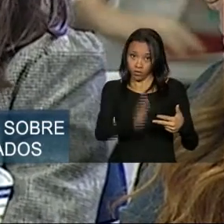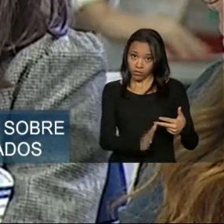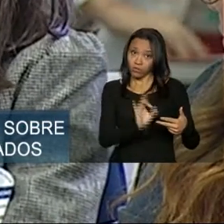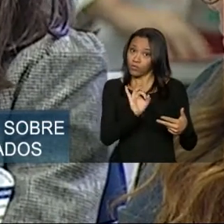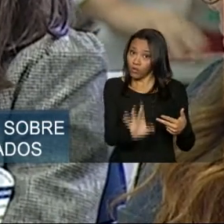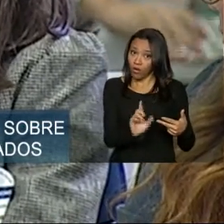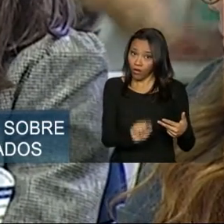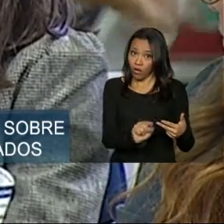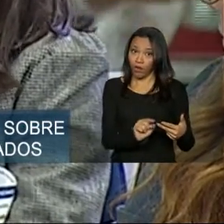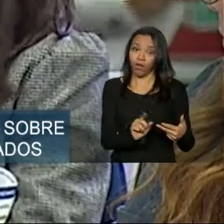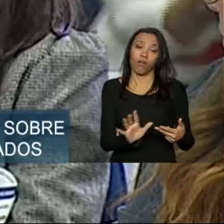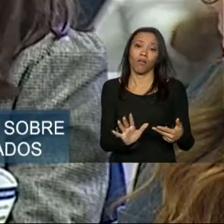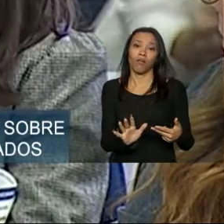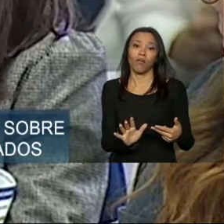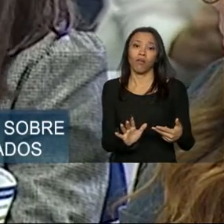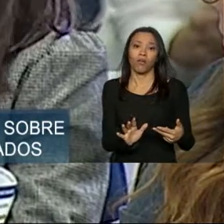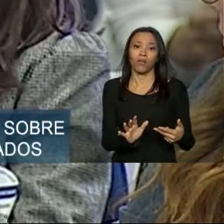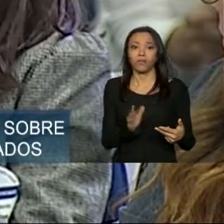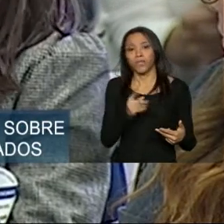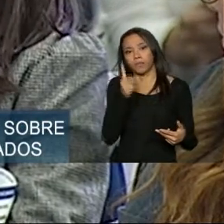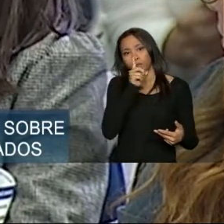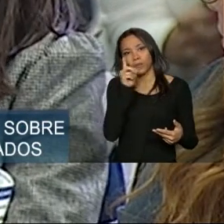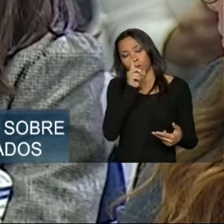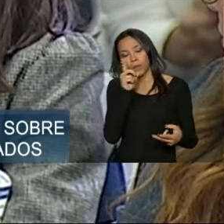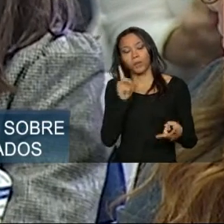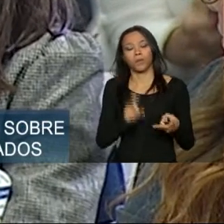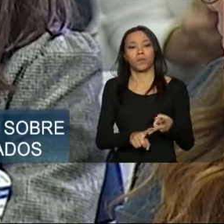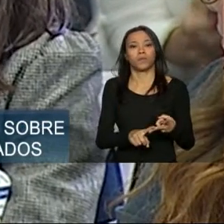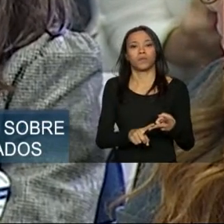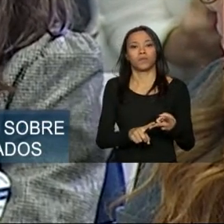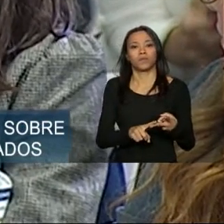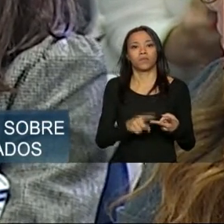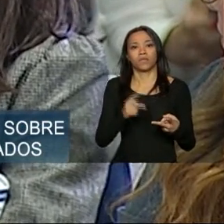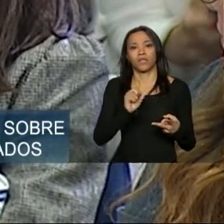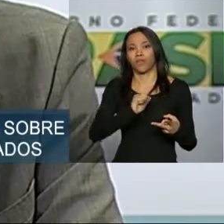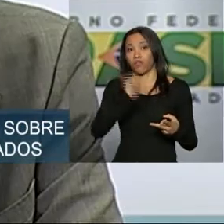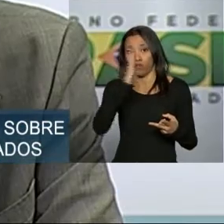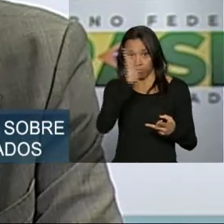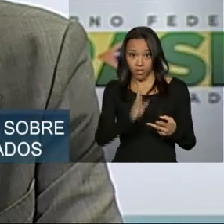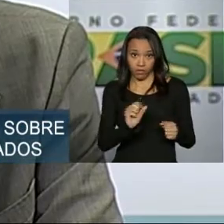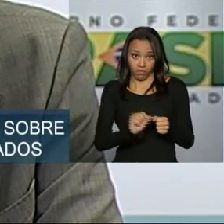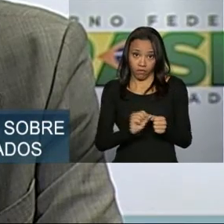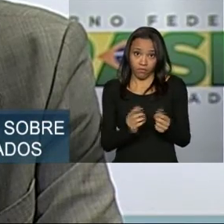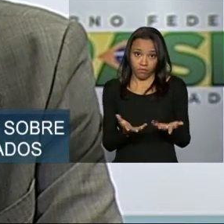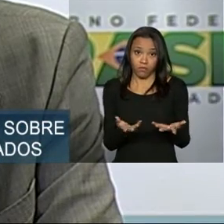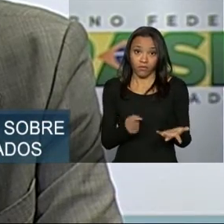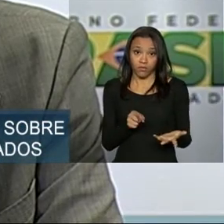nessa lista, né? Biscoitos recheados, esses produtos importados. Vamos lá, então, olha.